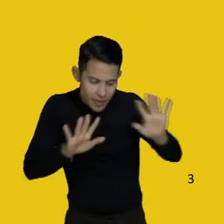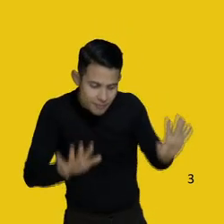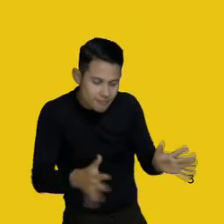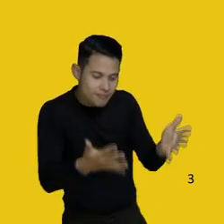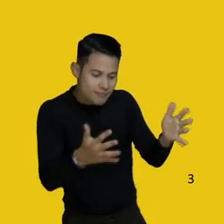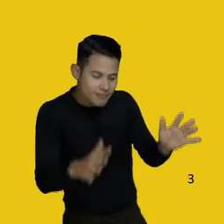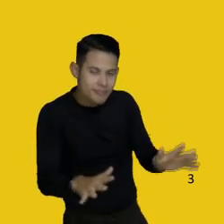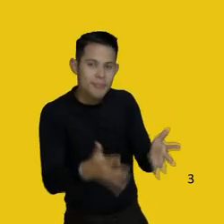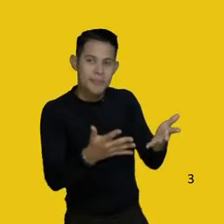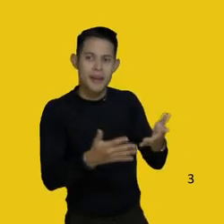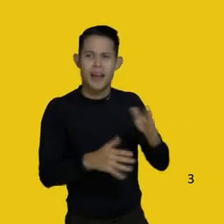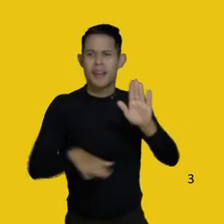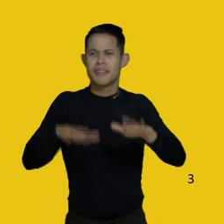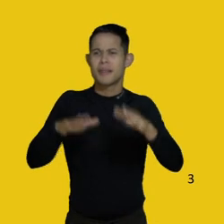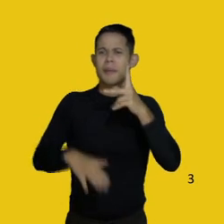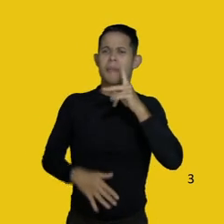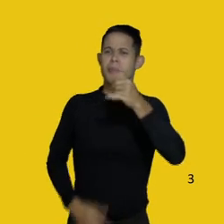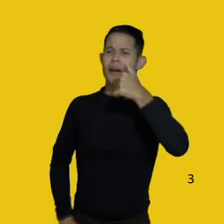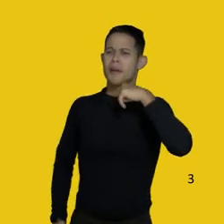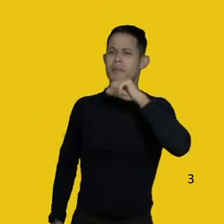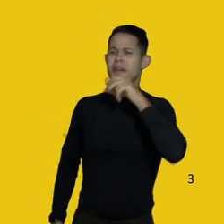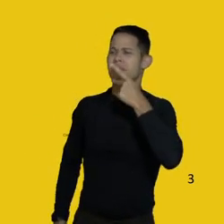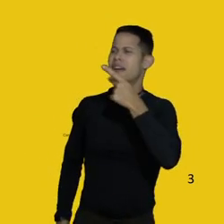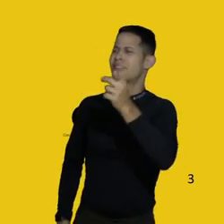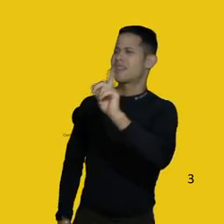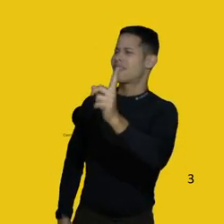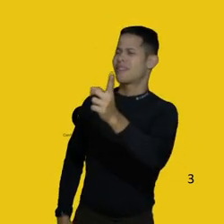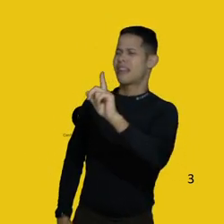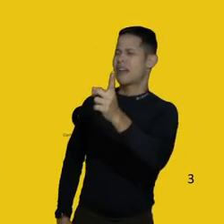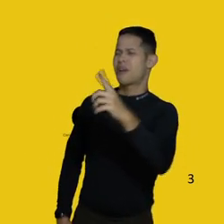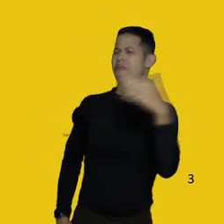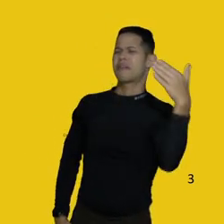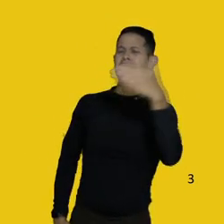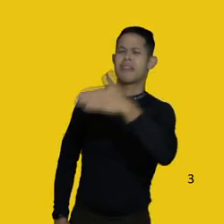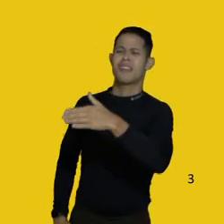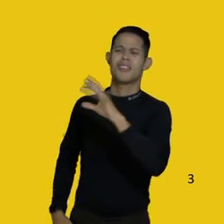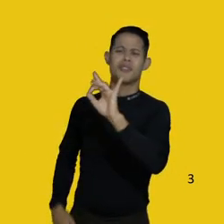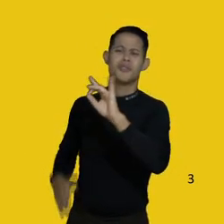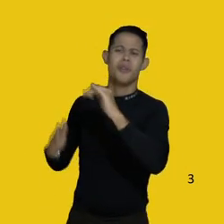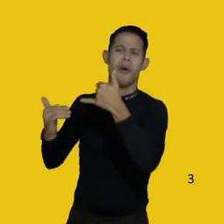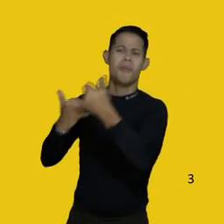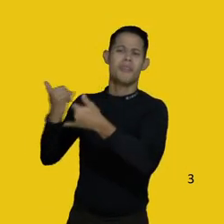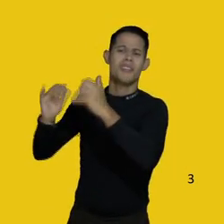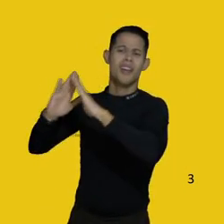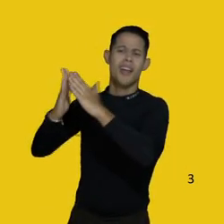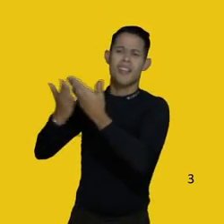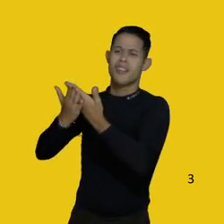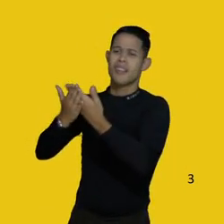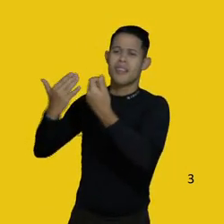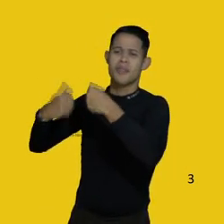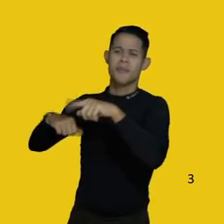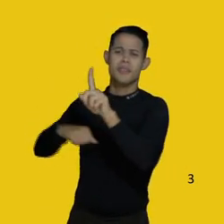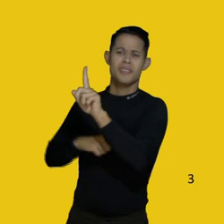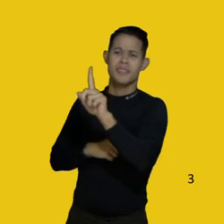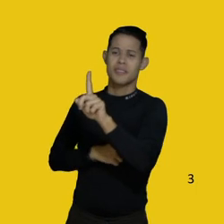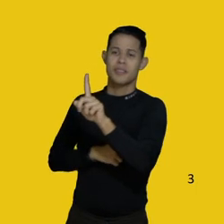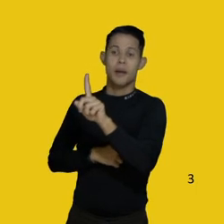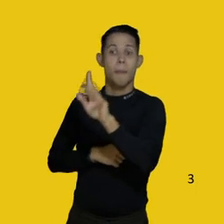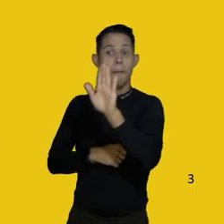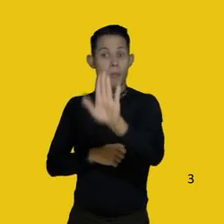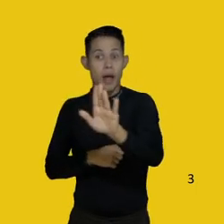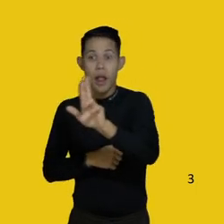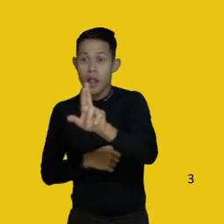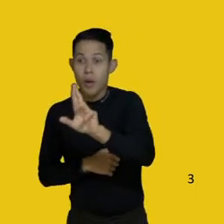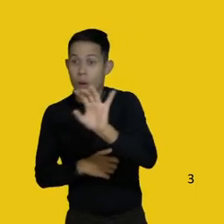pais falam a não vou pô na pré-escola porque só só vão para brincar mas é uma um brincar com intencionalidade né então é